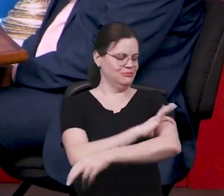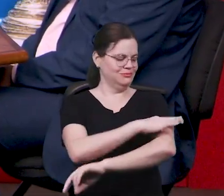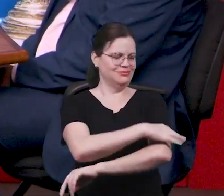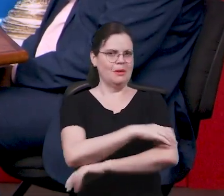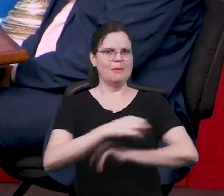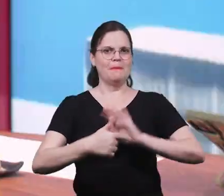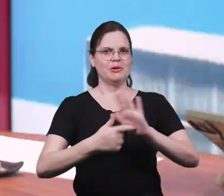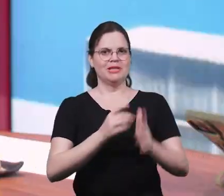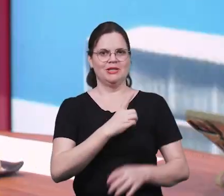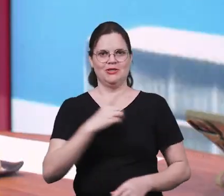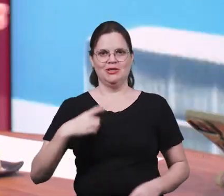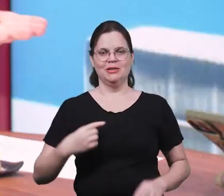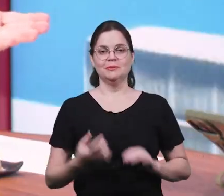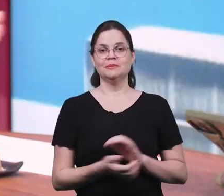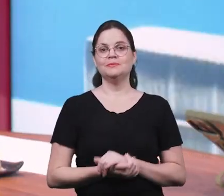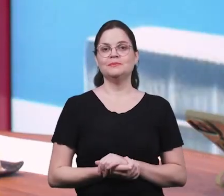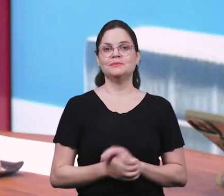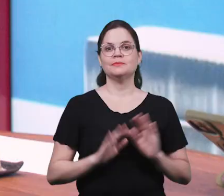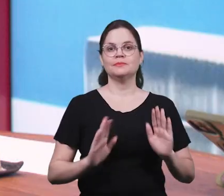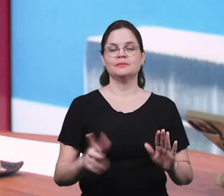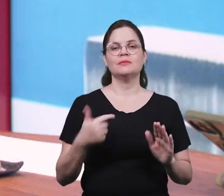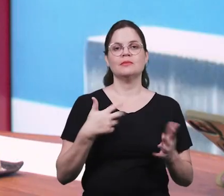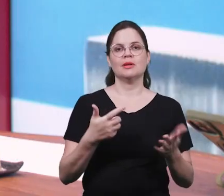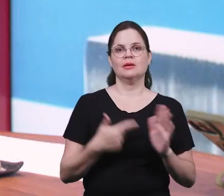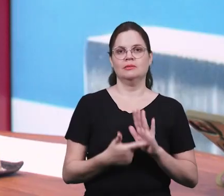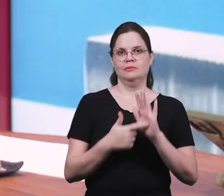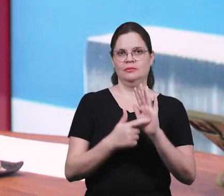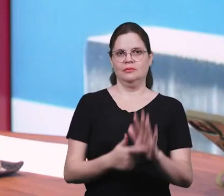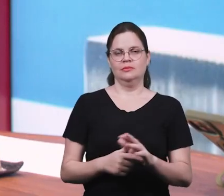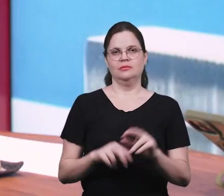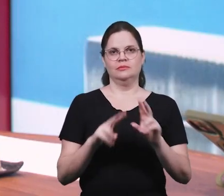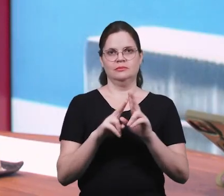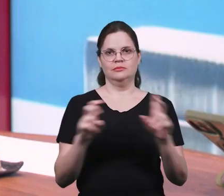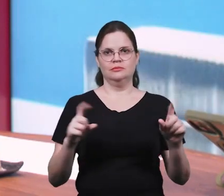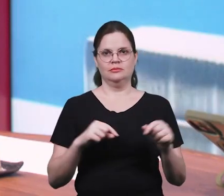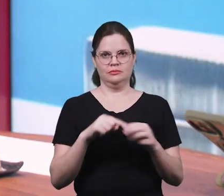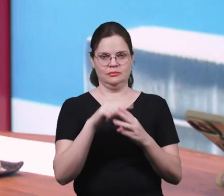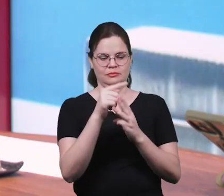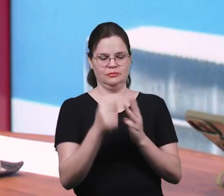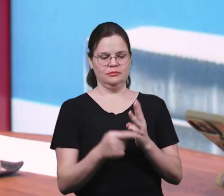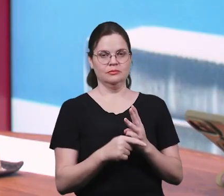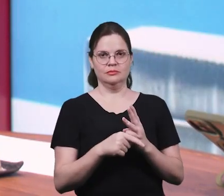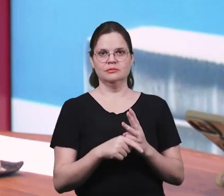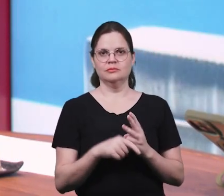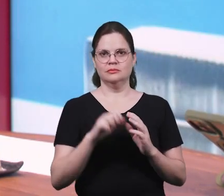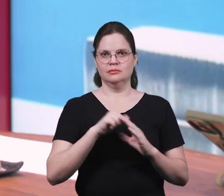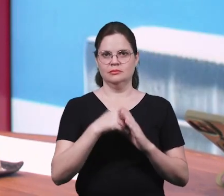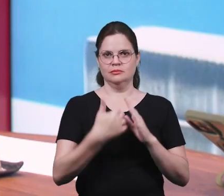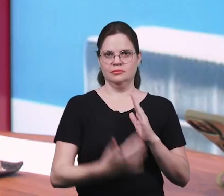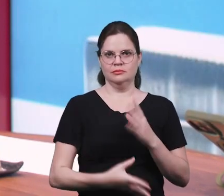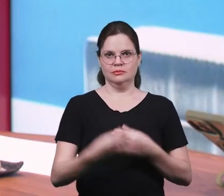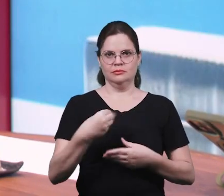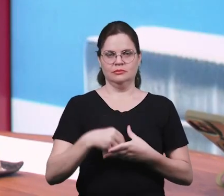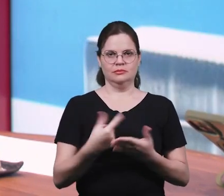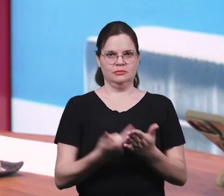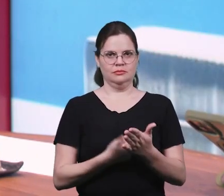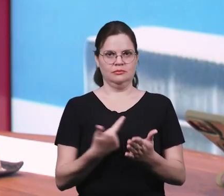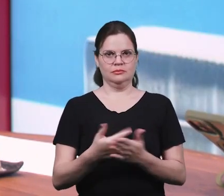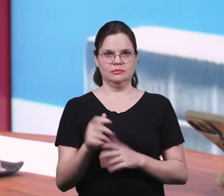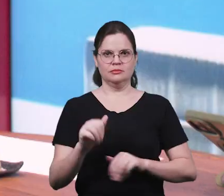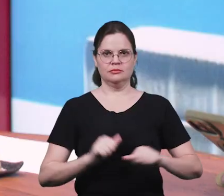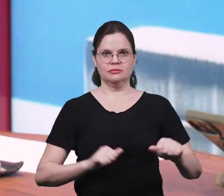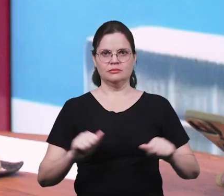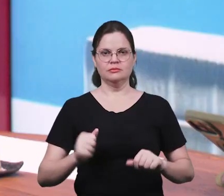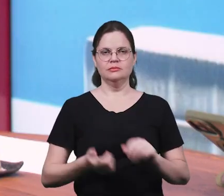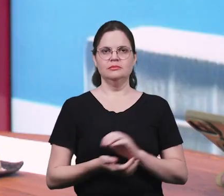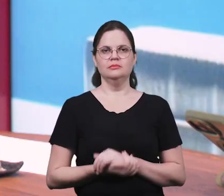Mas eu quero chamar a atenção, me permita, dentro dessas 3 características que está em Atos, aqui